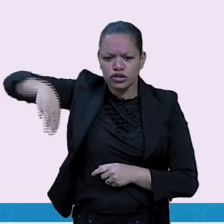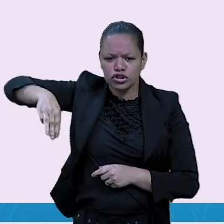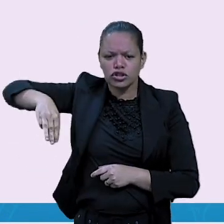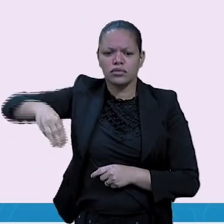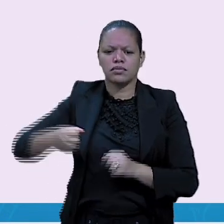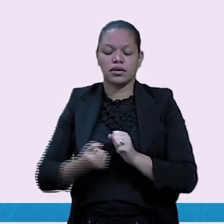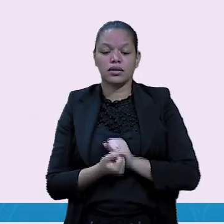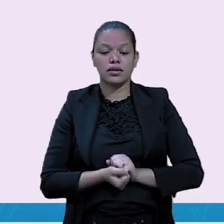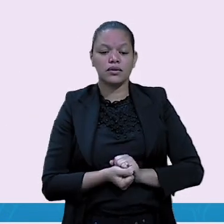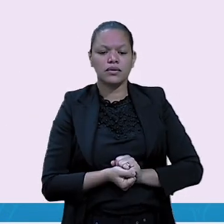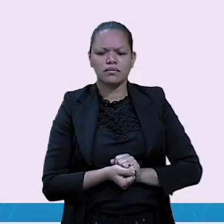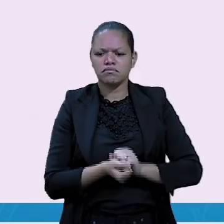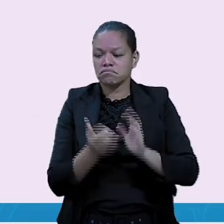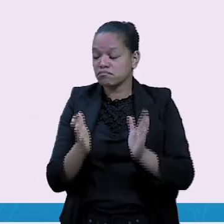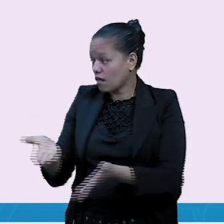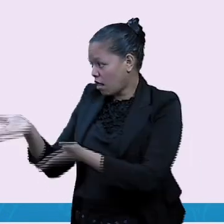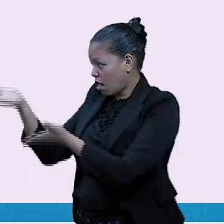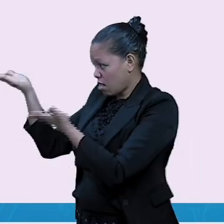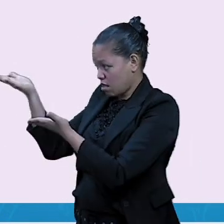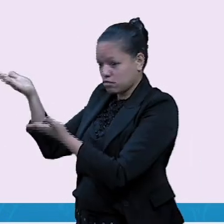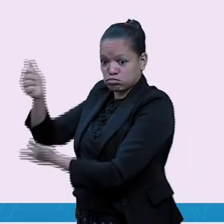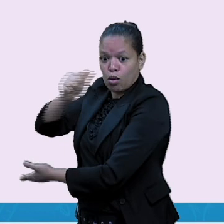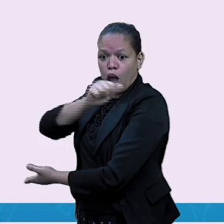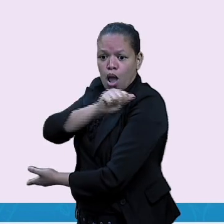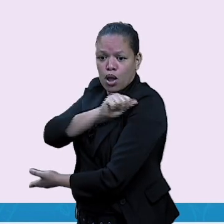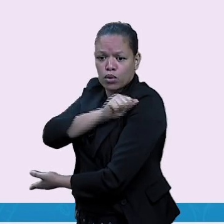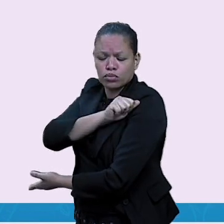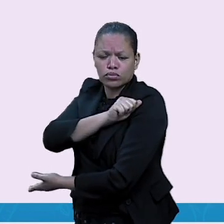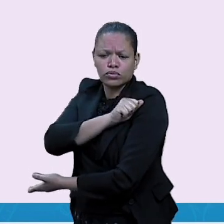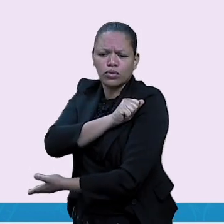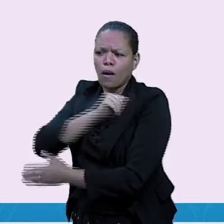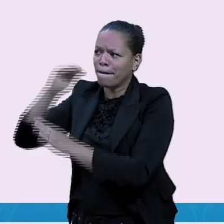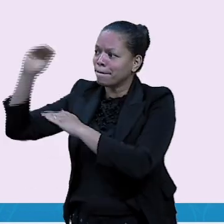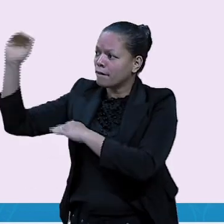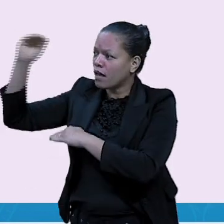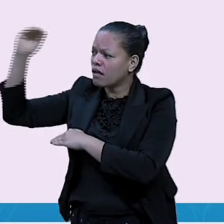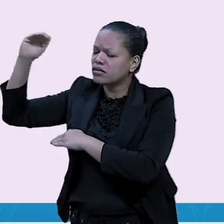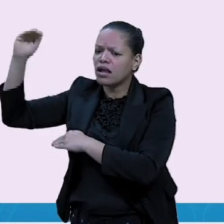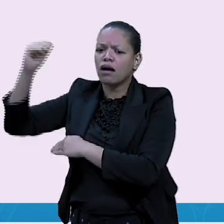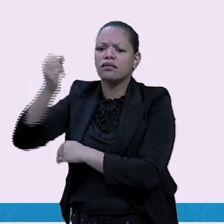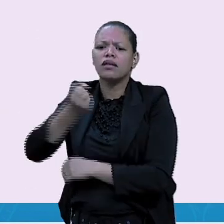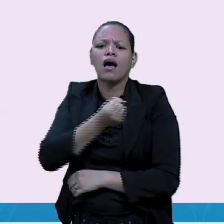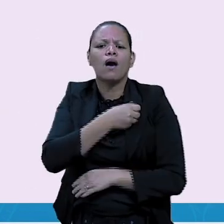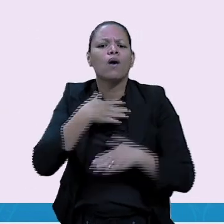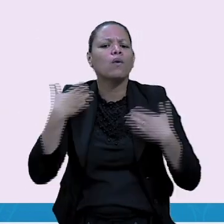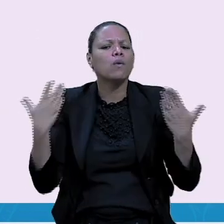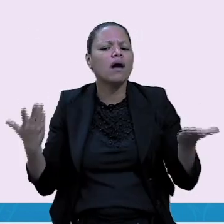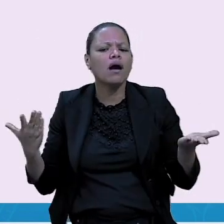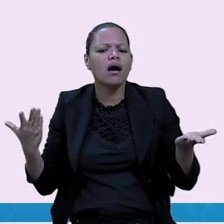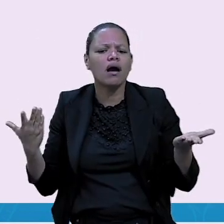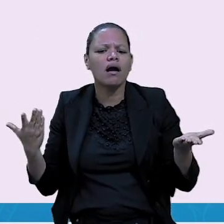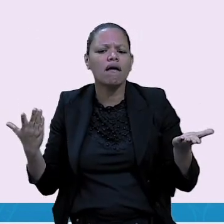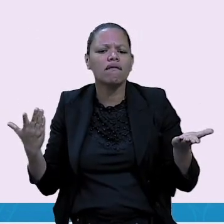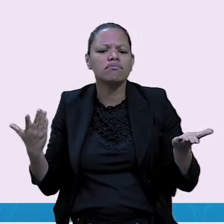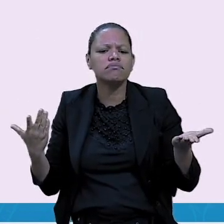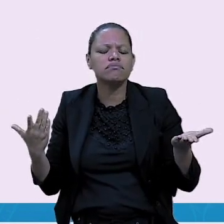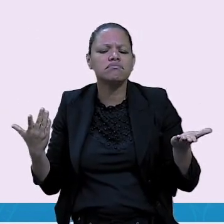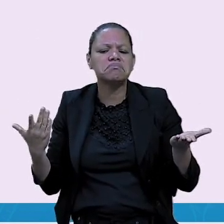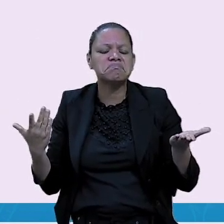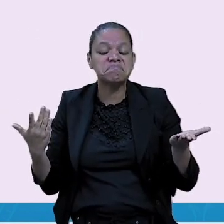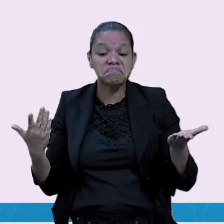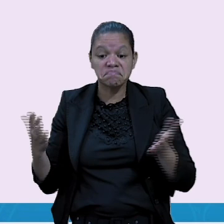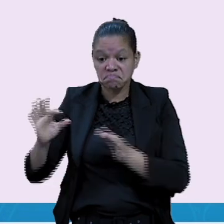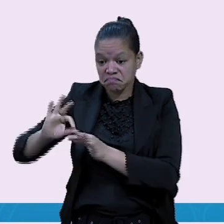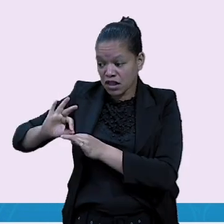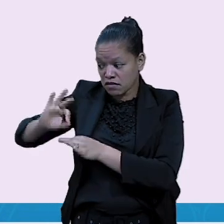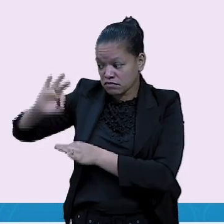ó. Desses números aqui, estudantes, qual é o mais alto? Então, a gente já vê ali que tem 170.